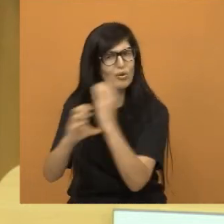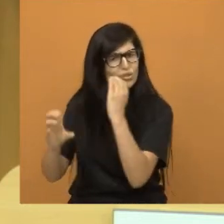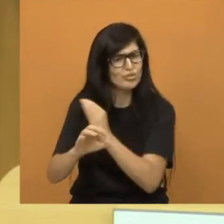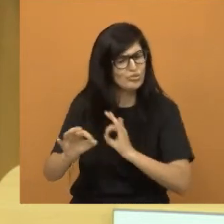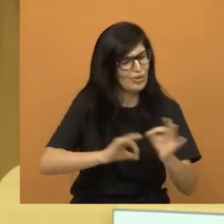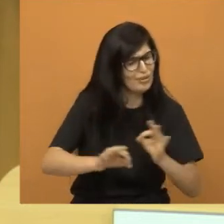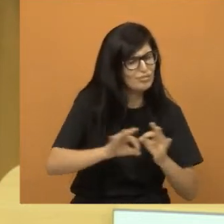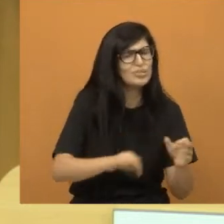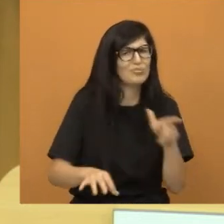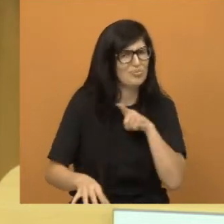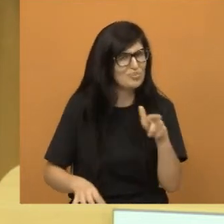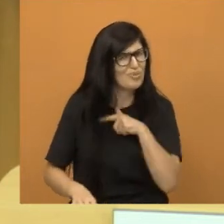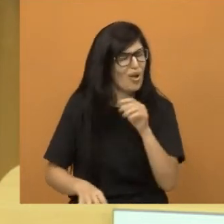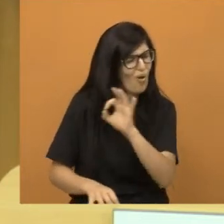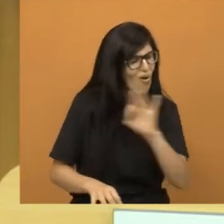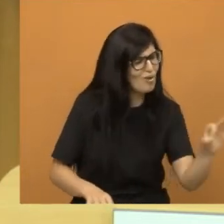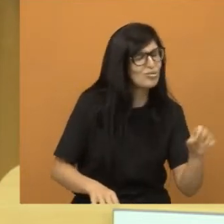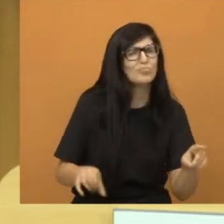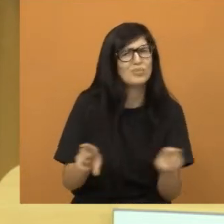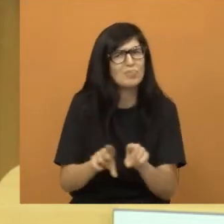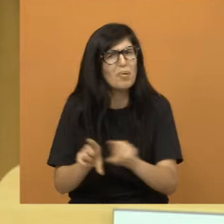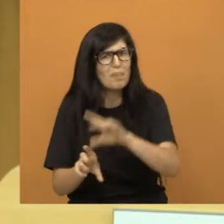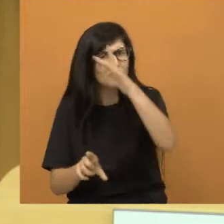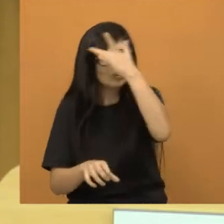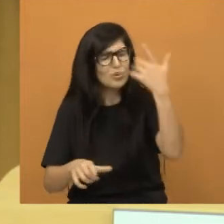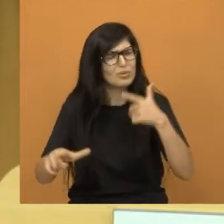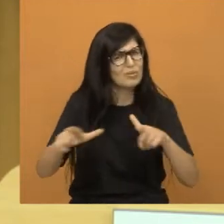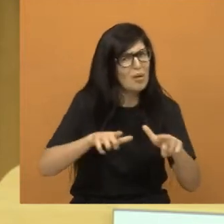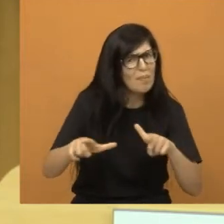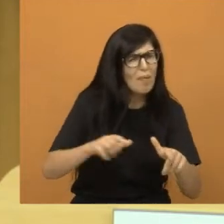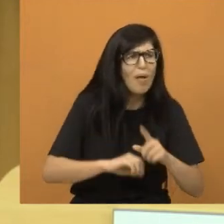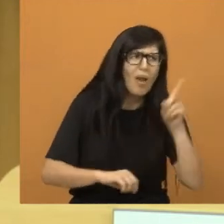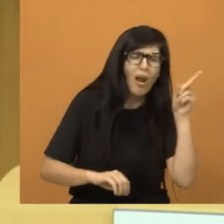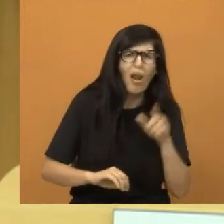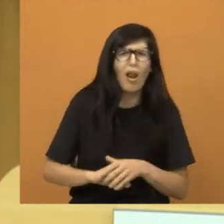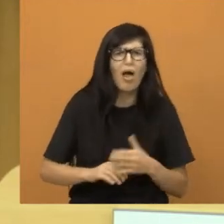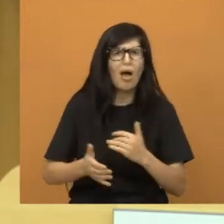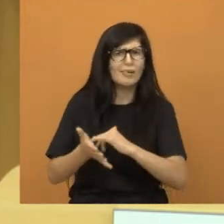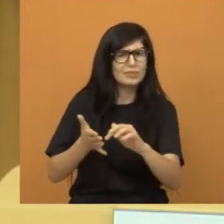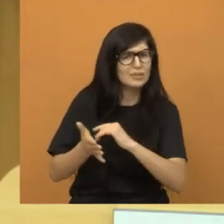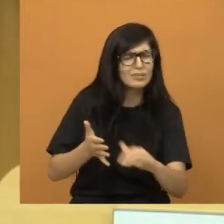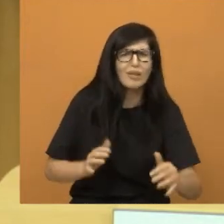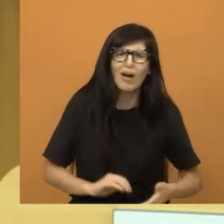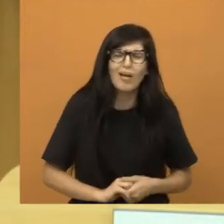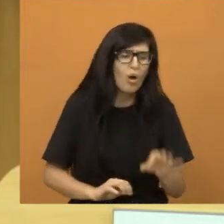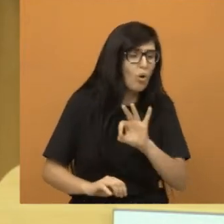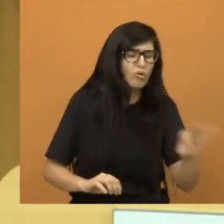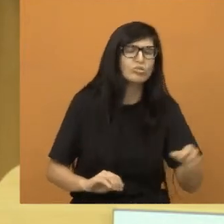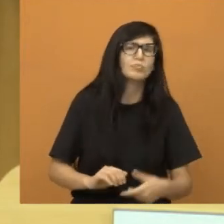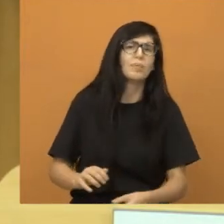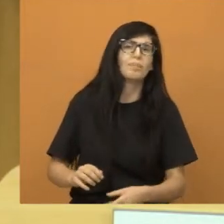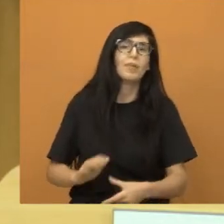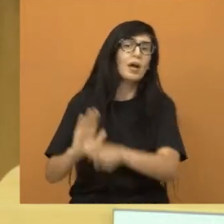engenheiros, bons atendentes. Eu fico pensando aqui, vereador Adildo, eu já trabalhei no SAI,